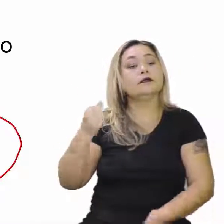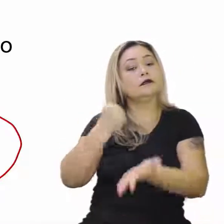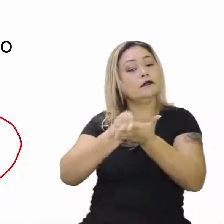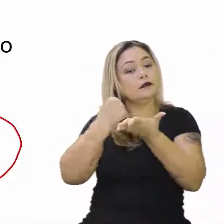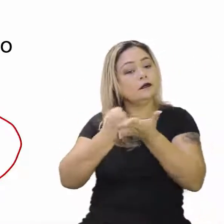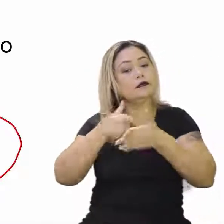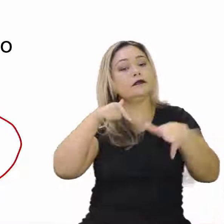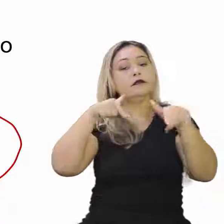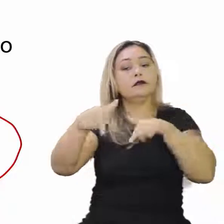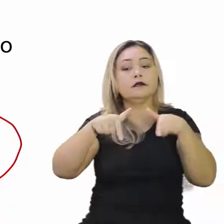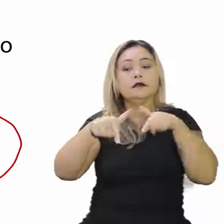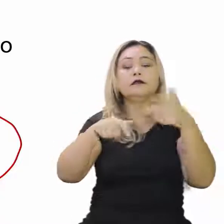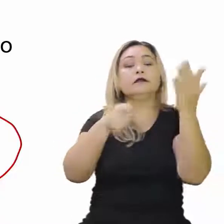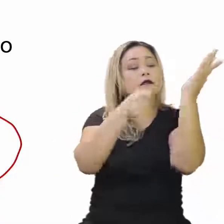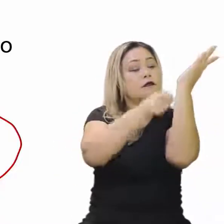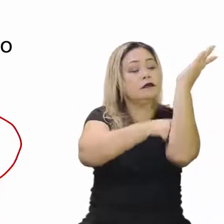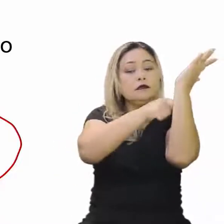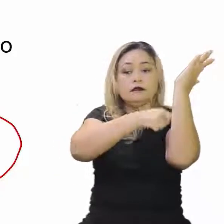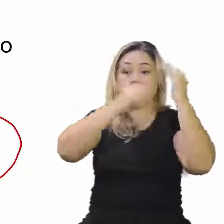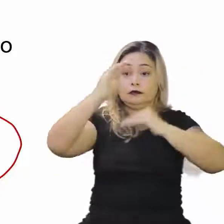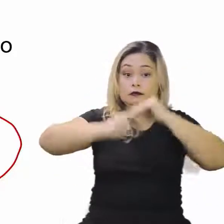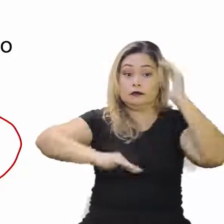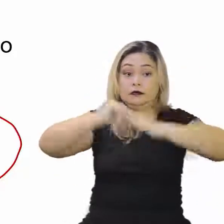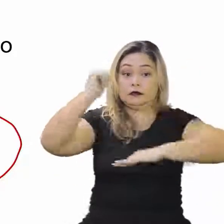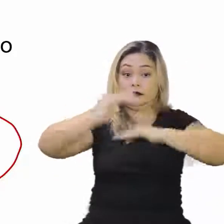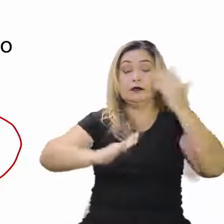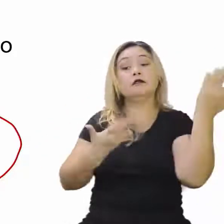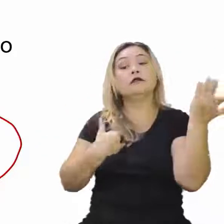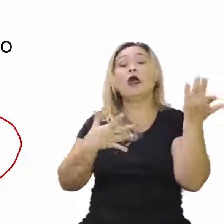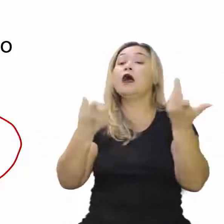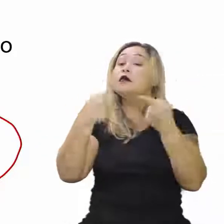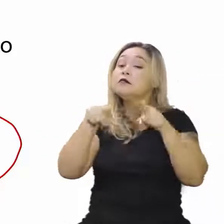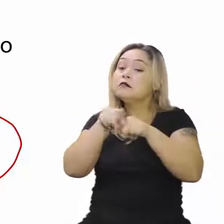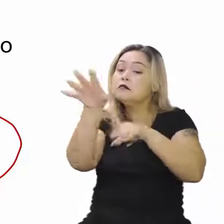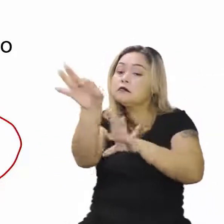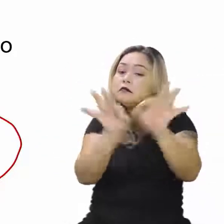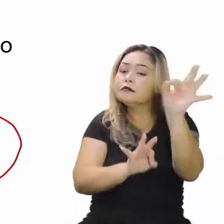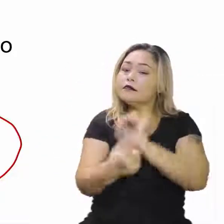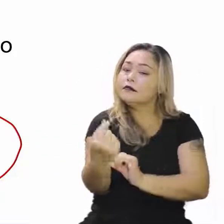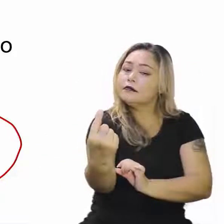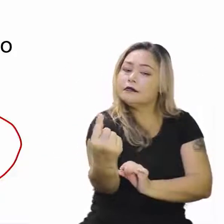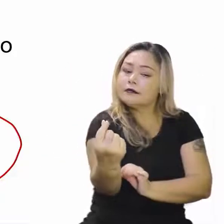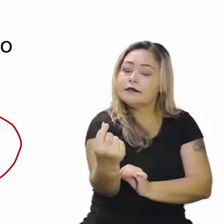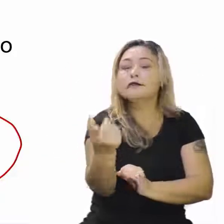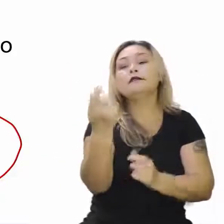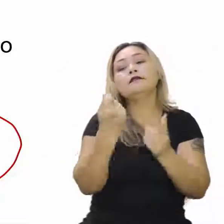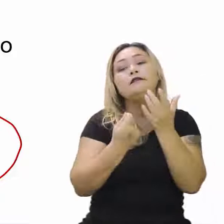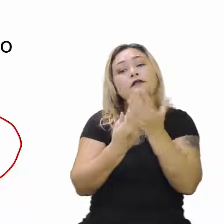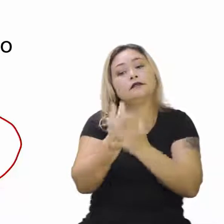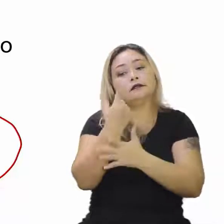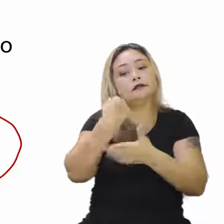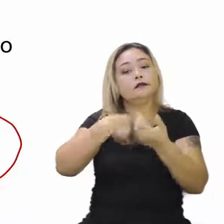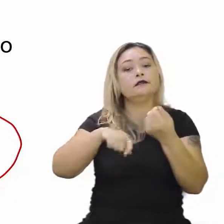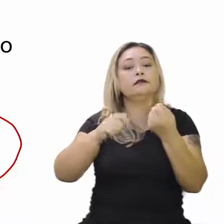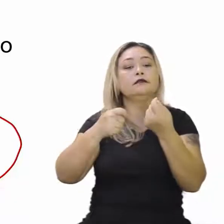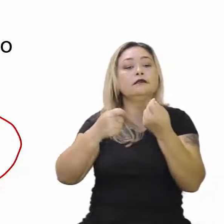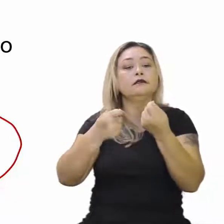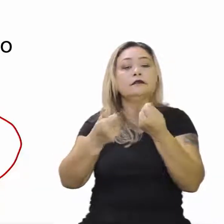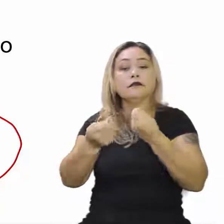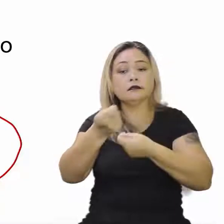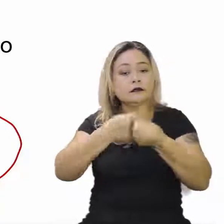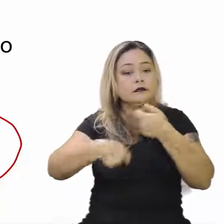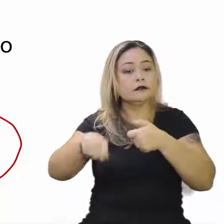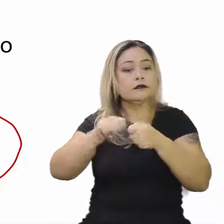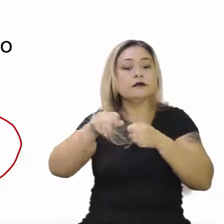Contratar o serviço dos seringueiros e organizar econômica e administrativamente as